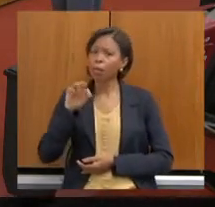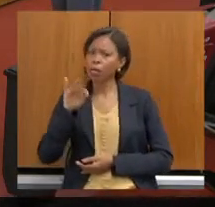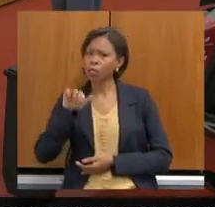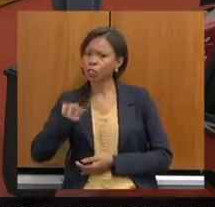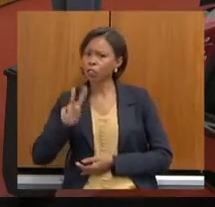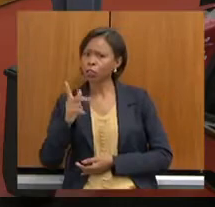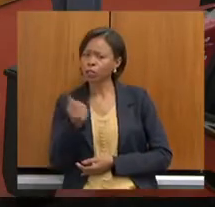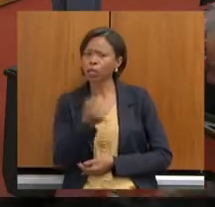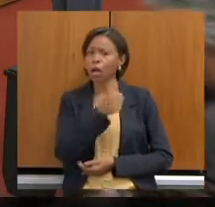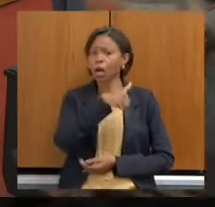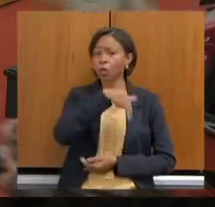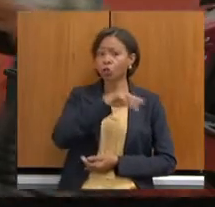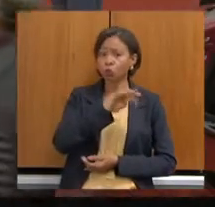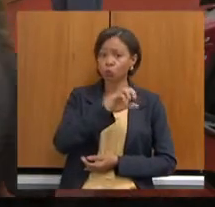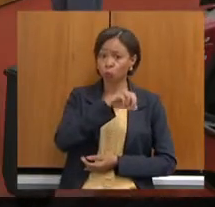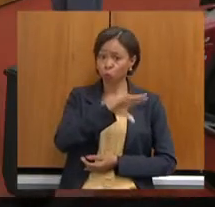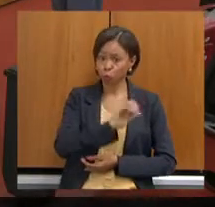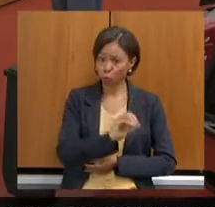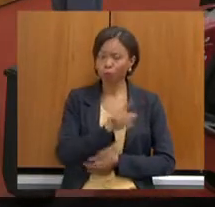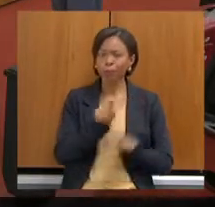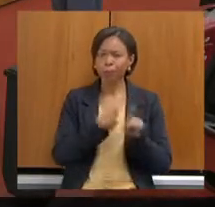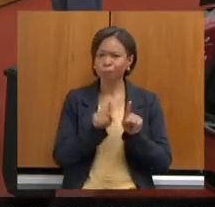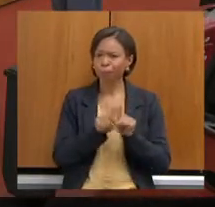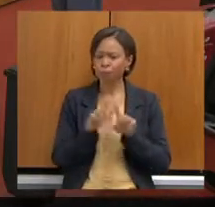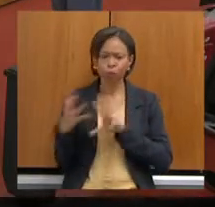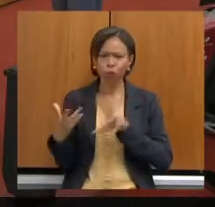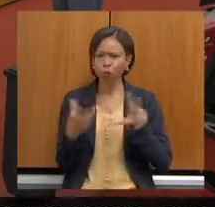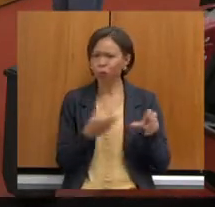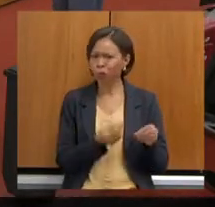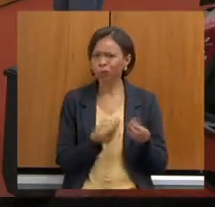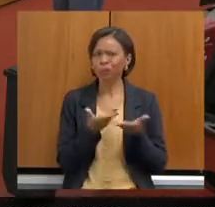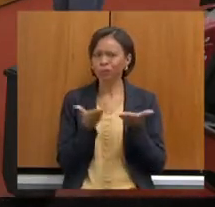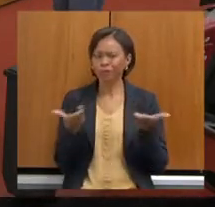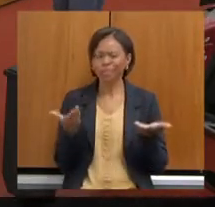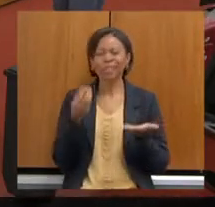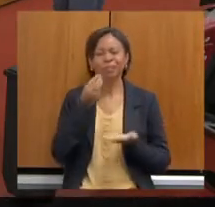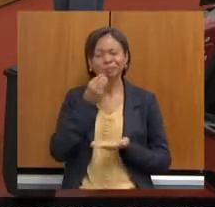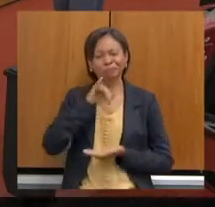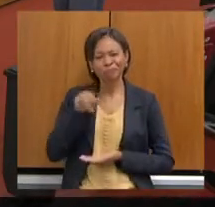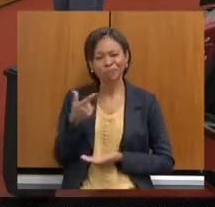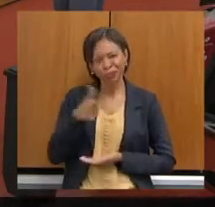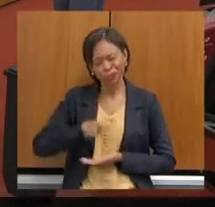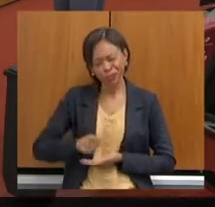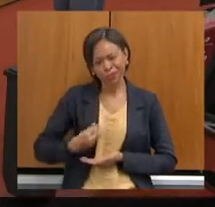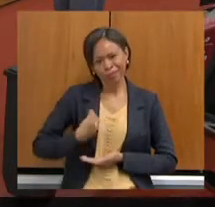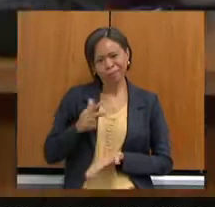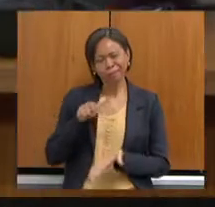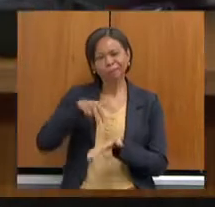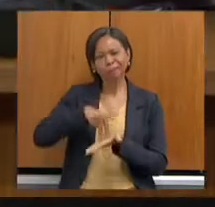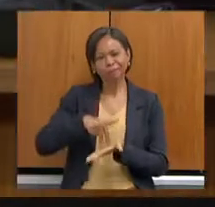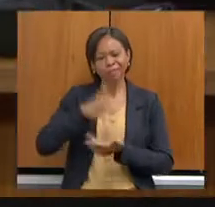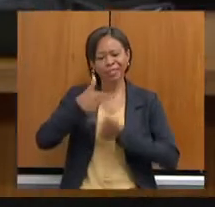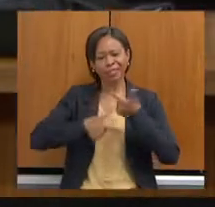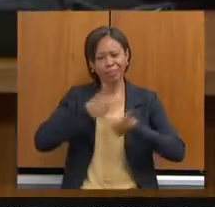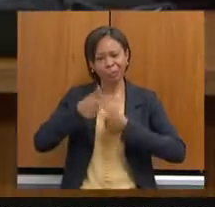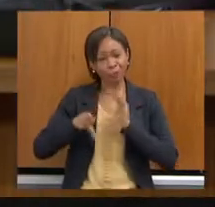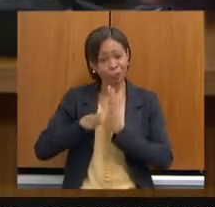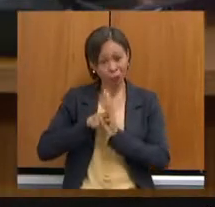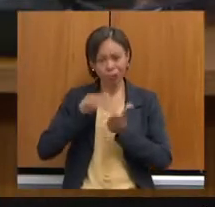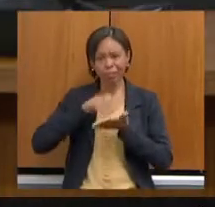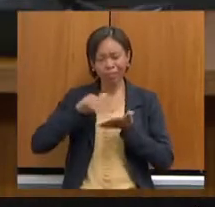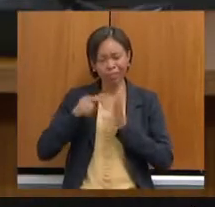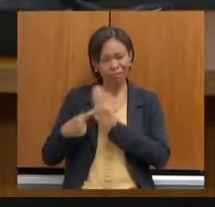Deputado Antônio Carlos liga de ser a oportunidade tá aqui mais uma vez apresentando os trabalhos realizados pela secretaria